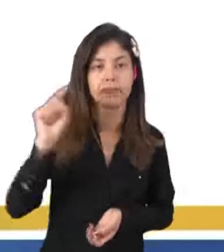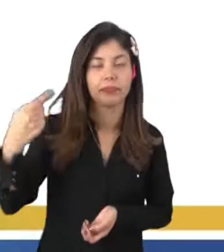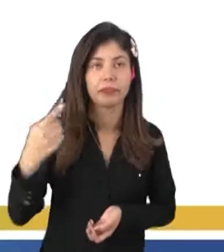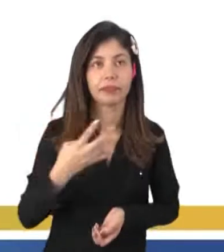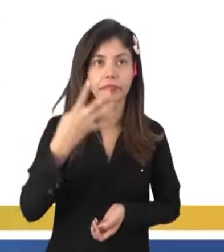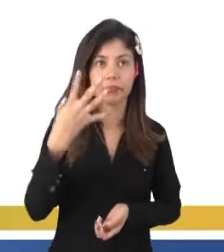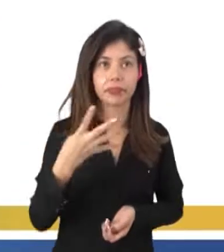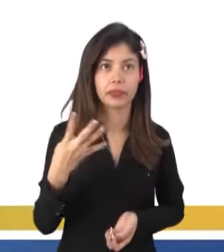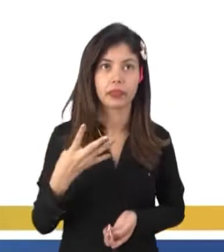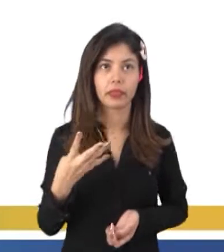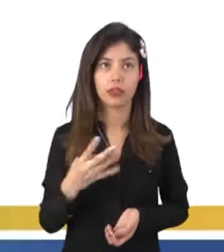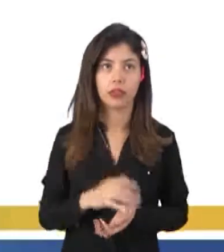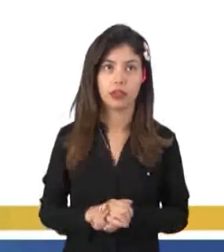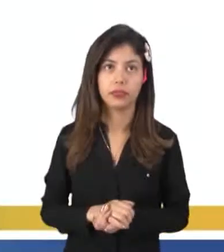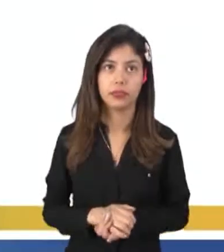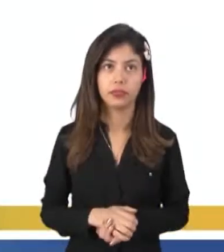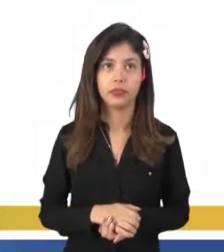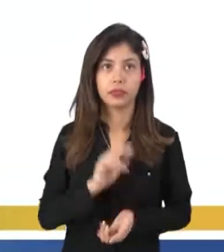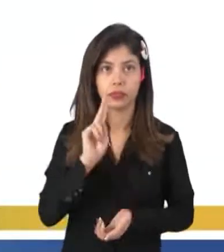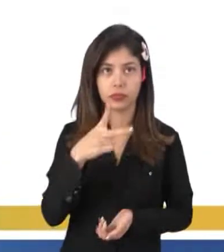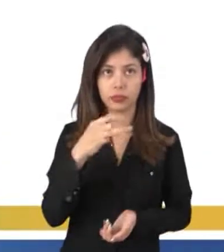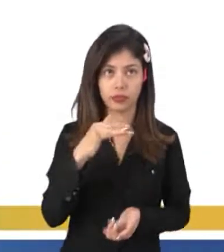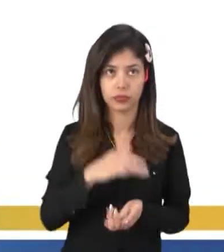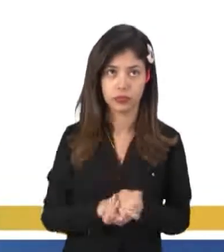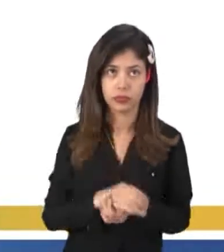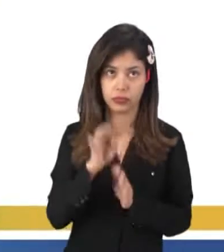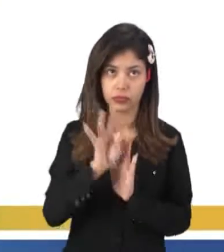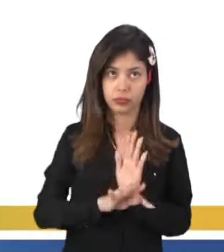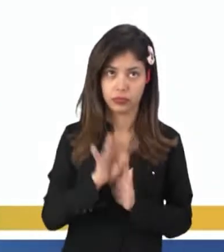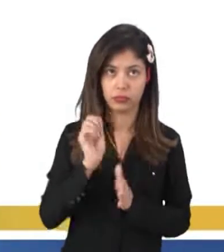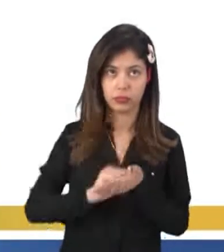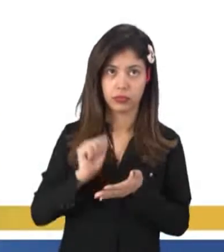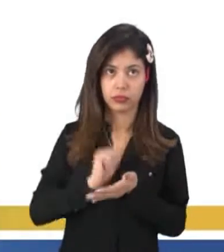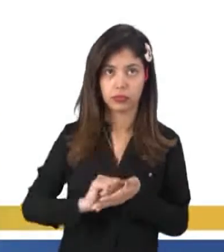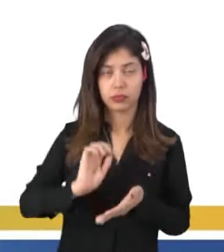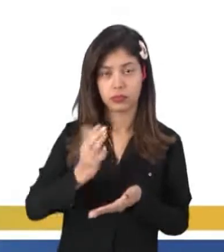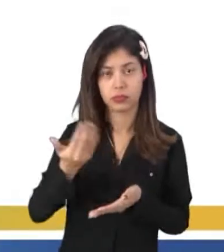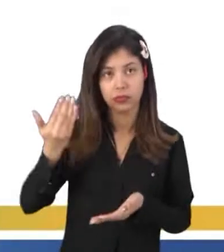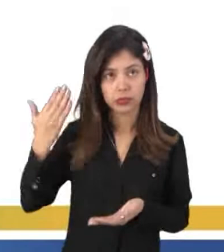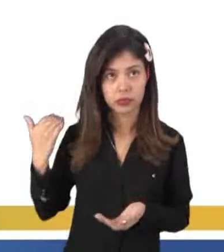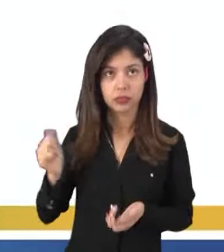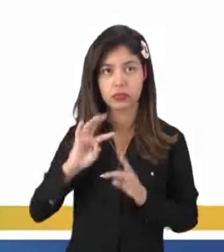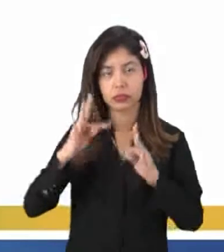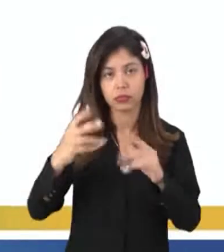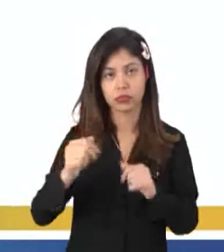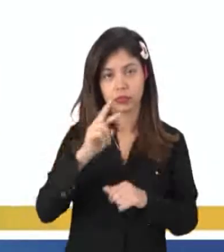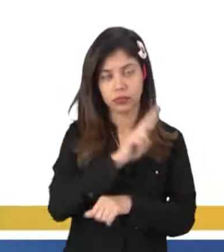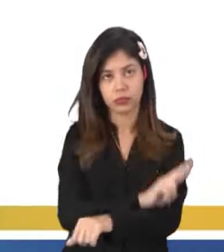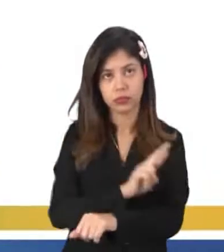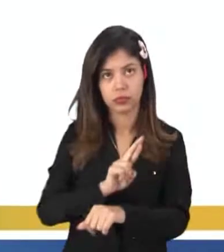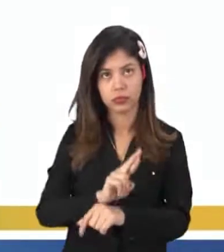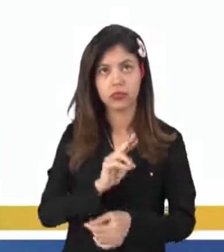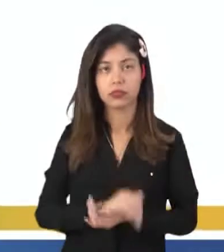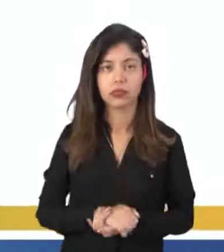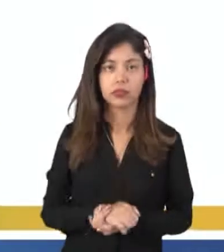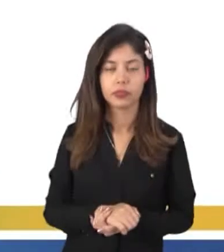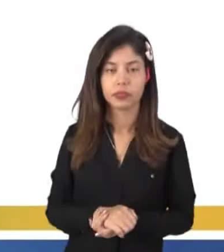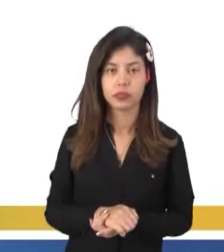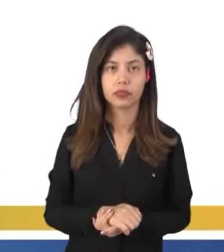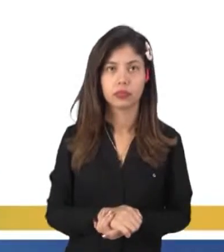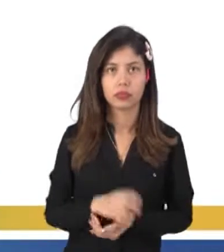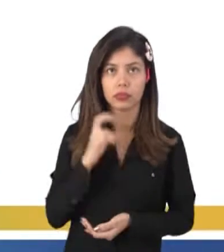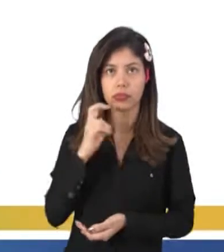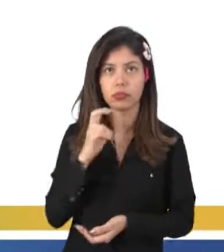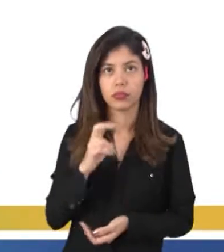campo 4, os Vedas hindus são um dos textos escritos mais antigos entre todas as religiões, né?